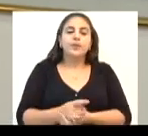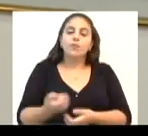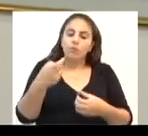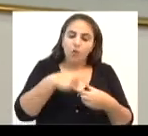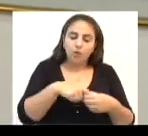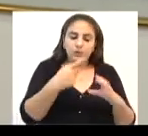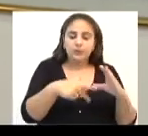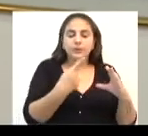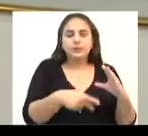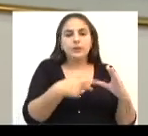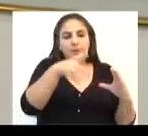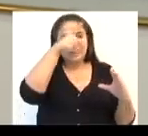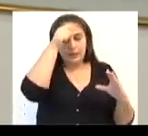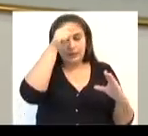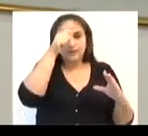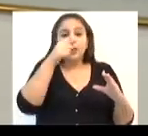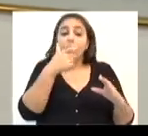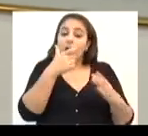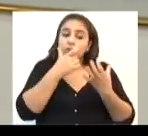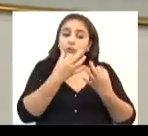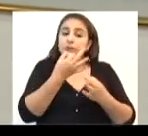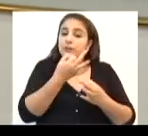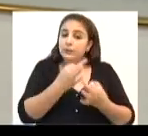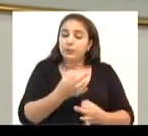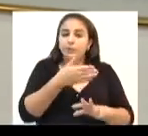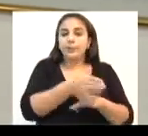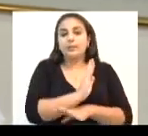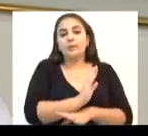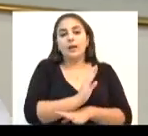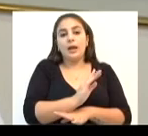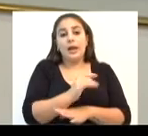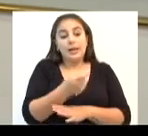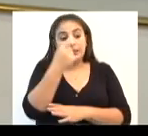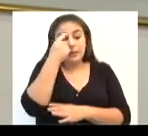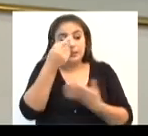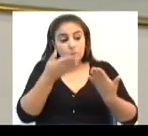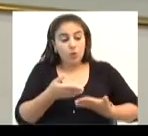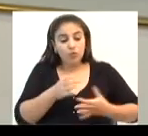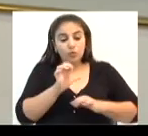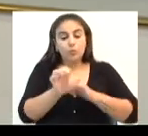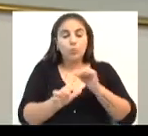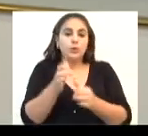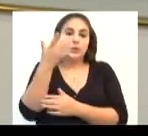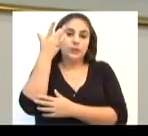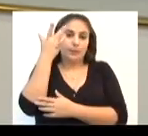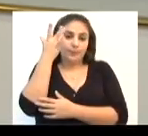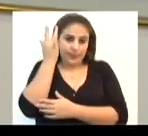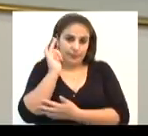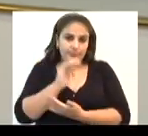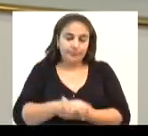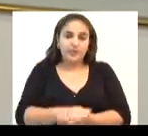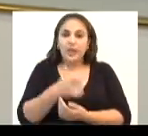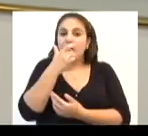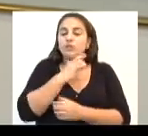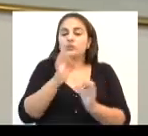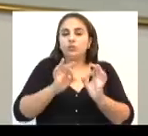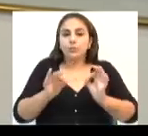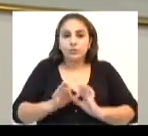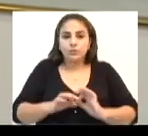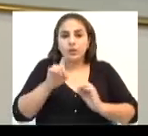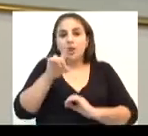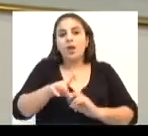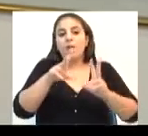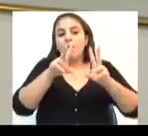novo. A ideia de hoje não é a mesma ideia do amanhã. Eu acho que esse projeto aí é uma